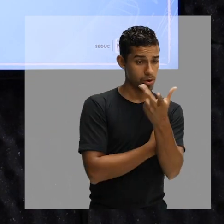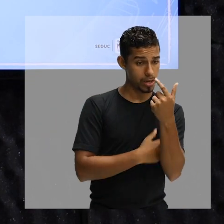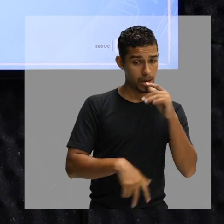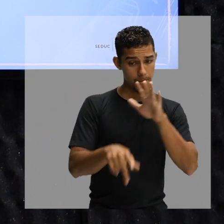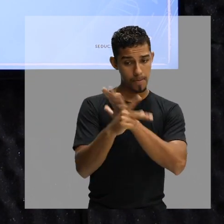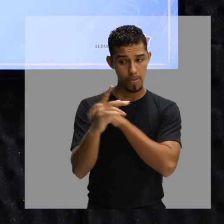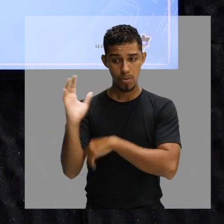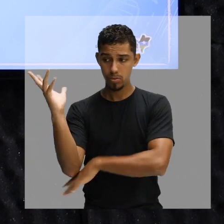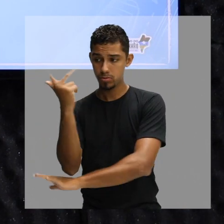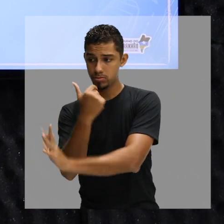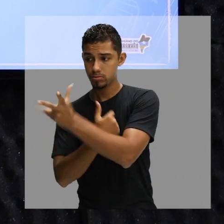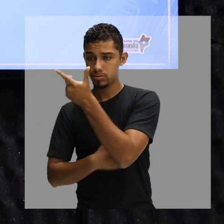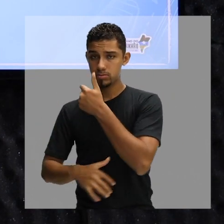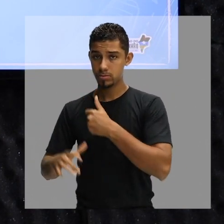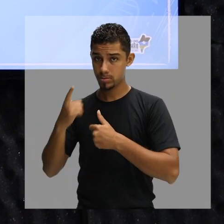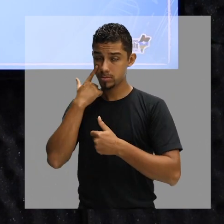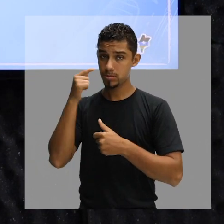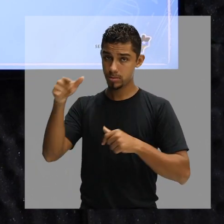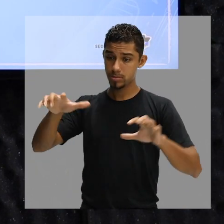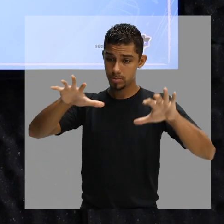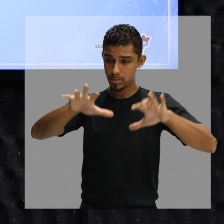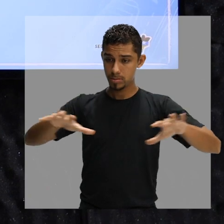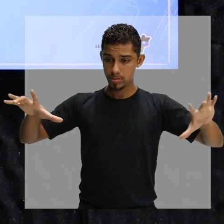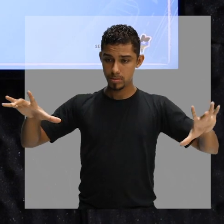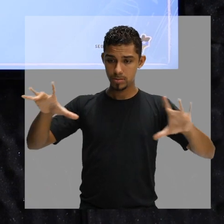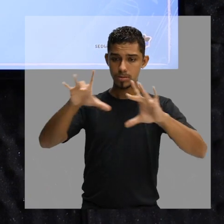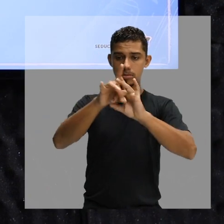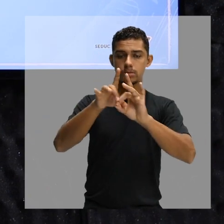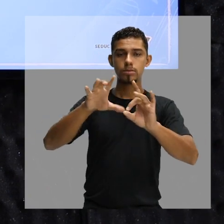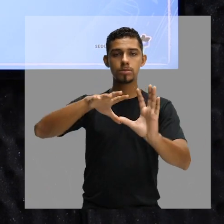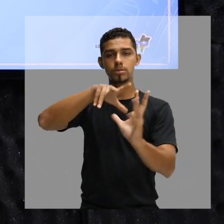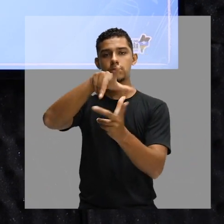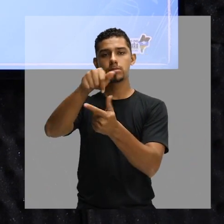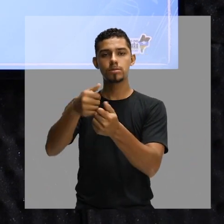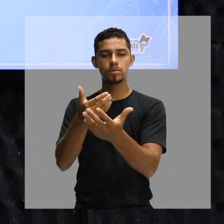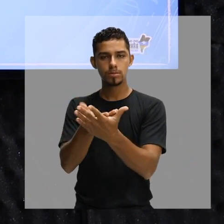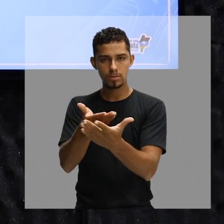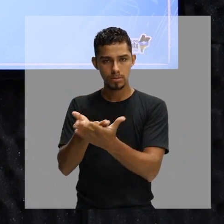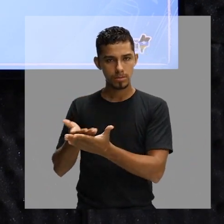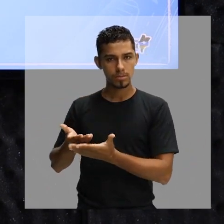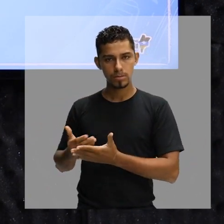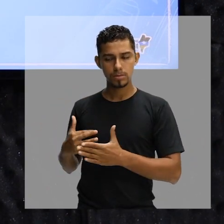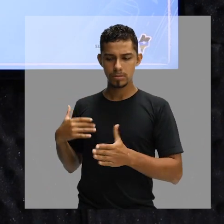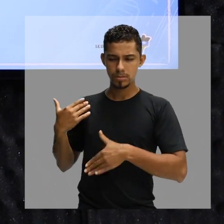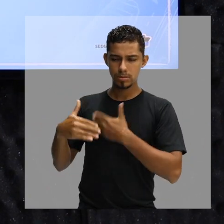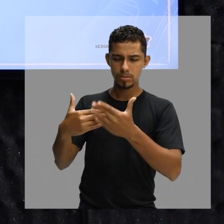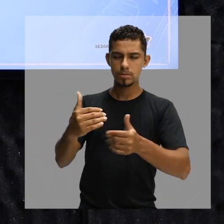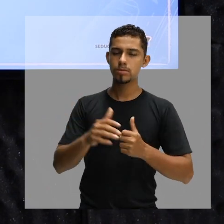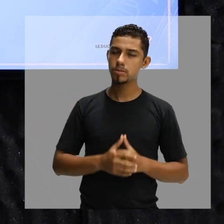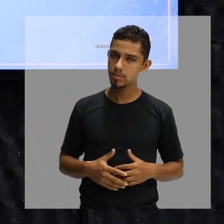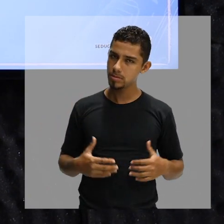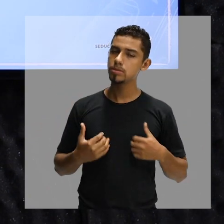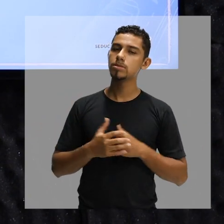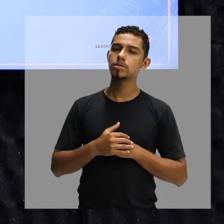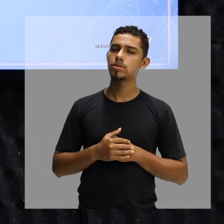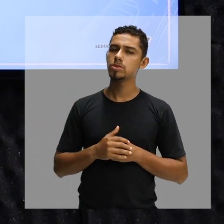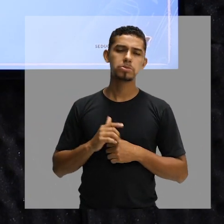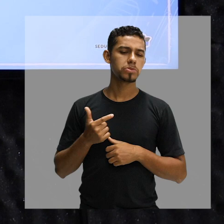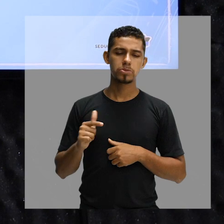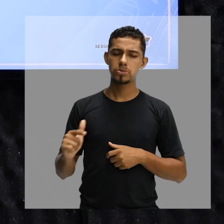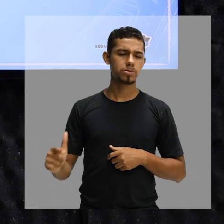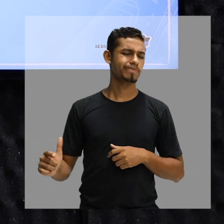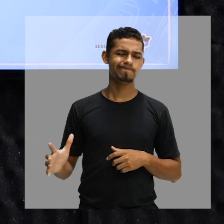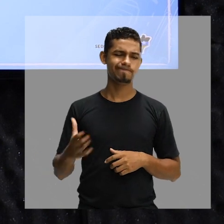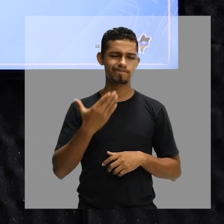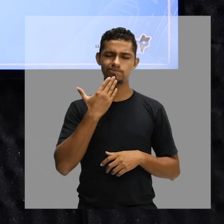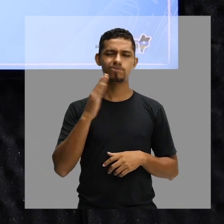natureza. Ali, na metafísica, existe uma transcendência, ou seja, estar além da natureza. Então, nós não temos uma proposição